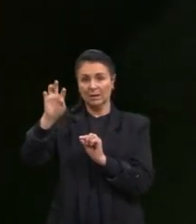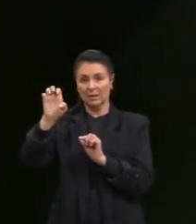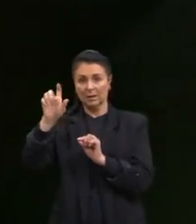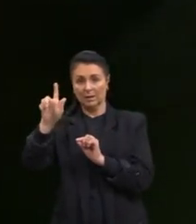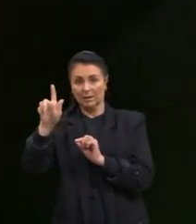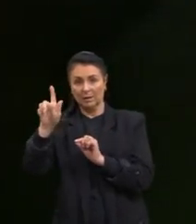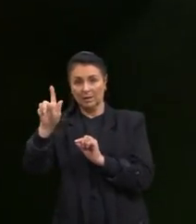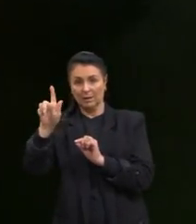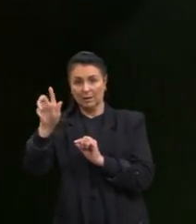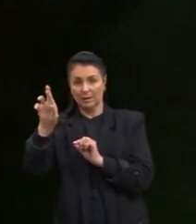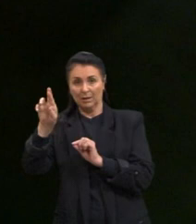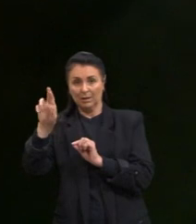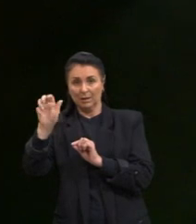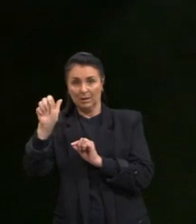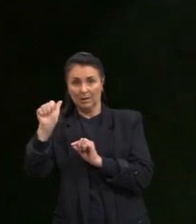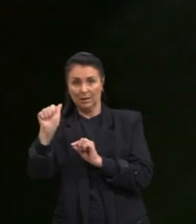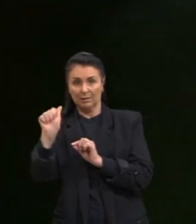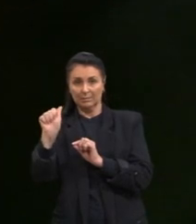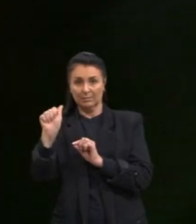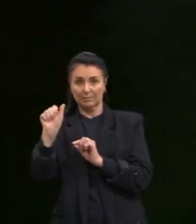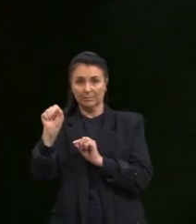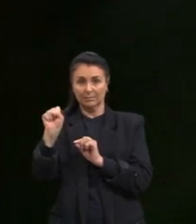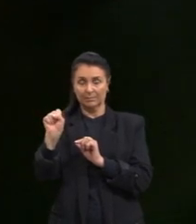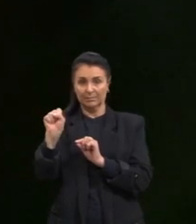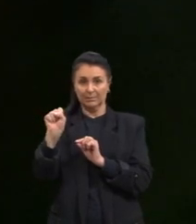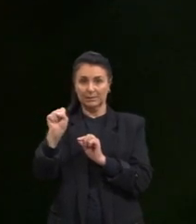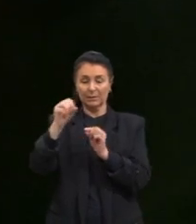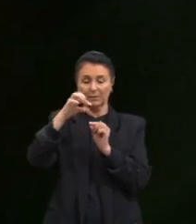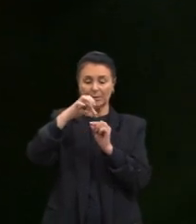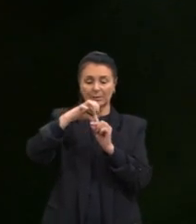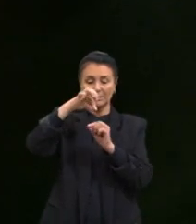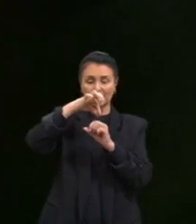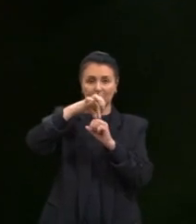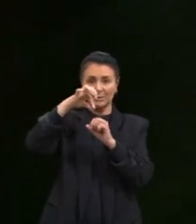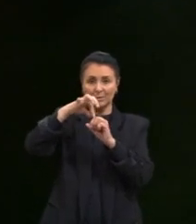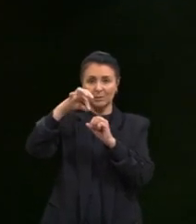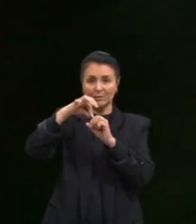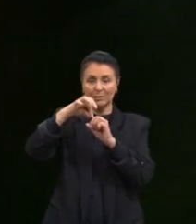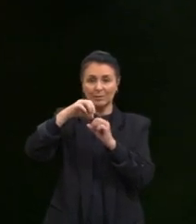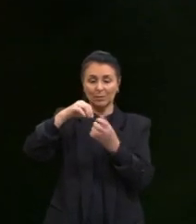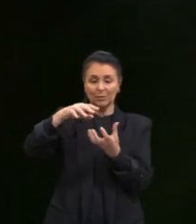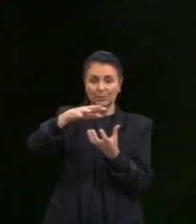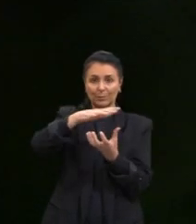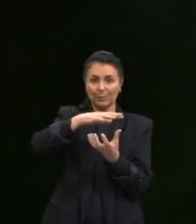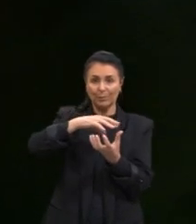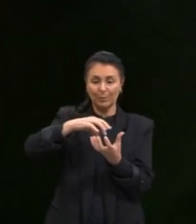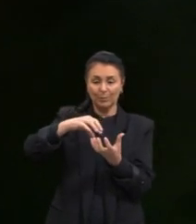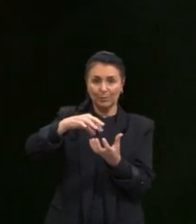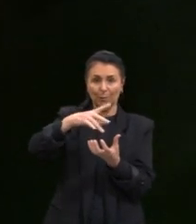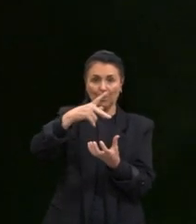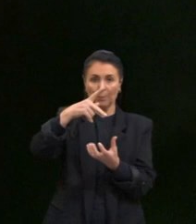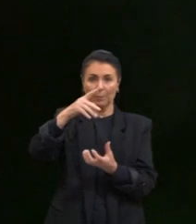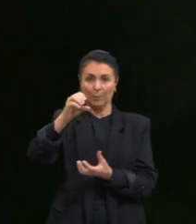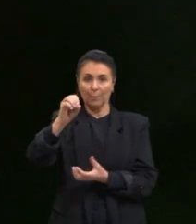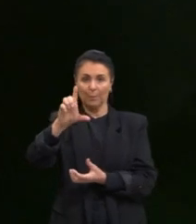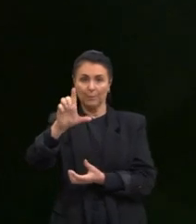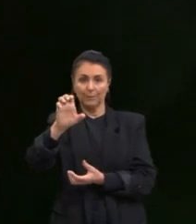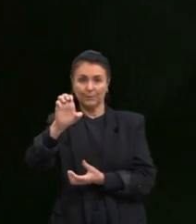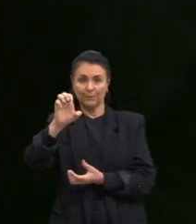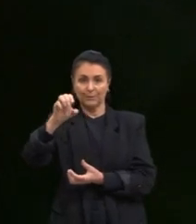e as antenas tá aqui tá os grãos de Polly e aqui tá os grãos de pólen Ah